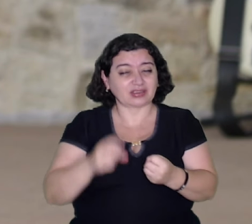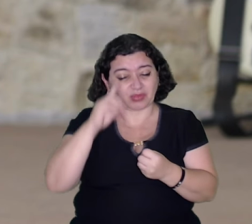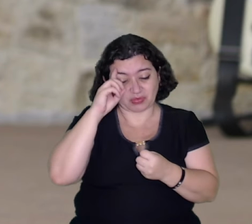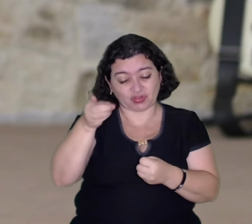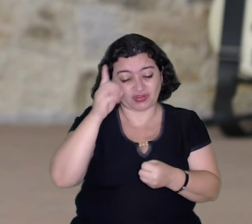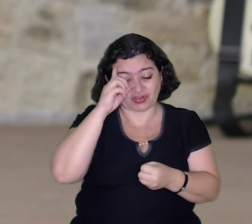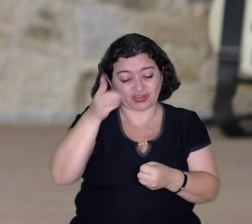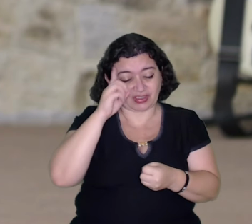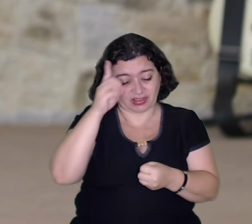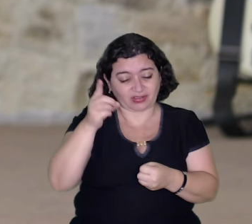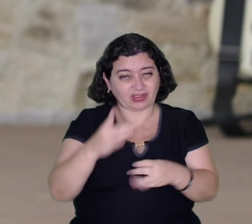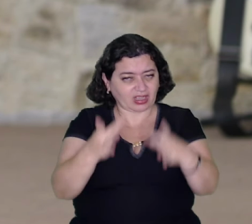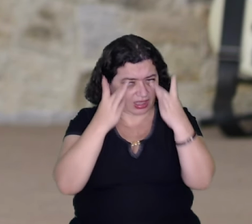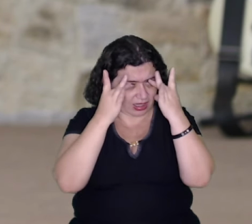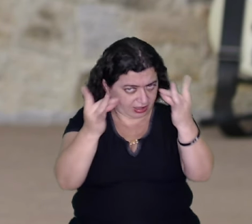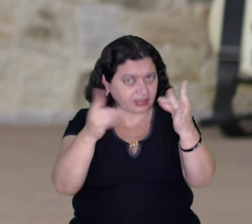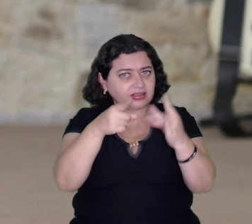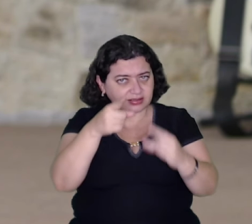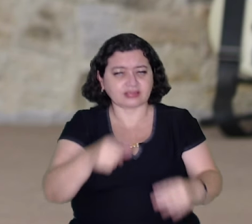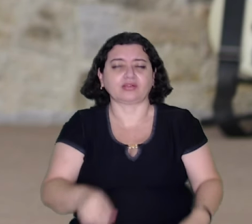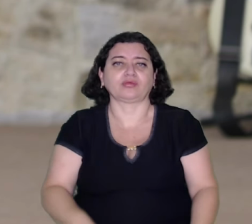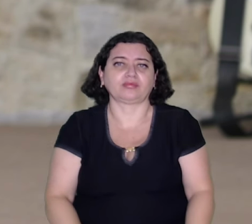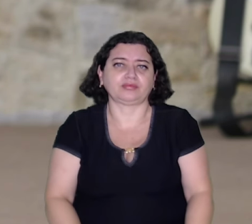dia. Presta atenção nisso.